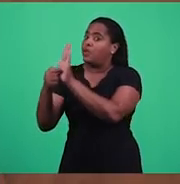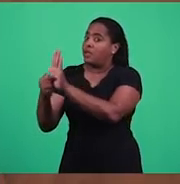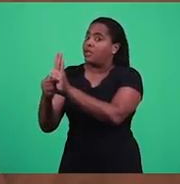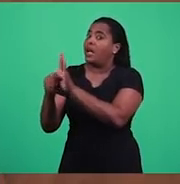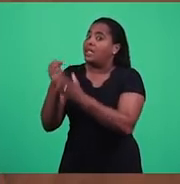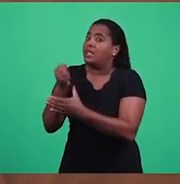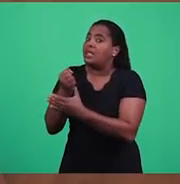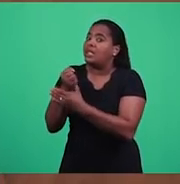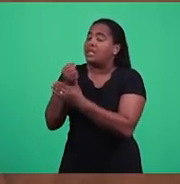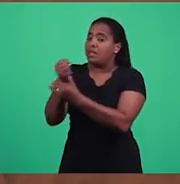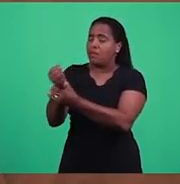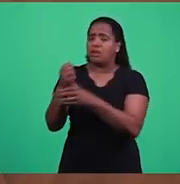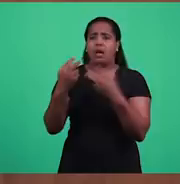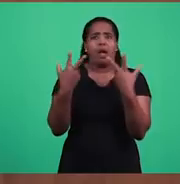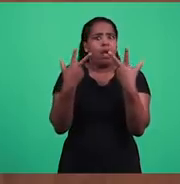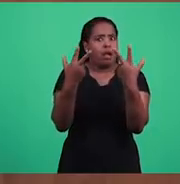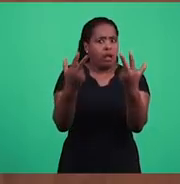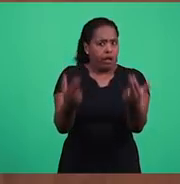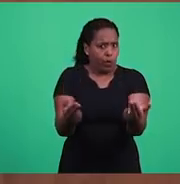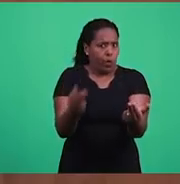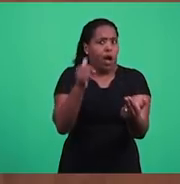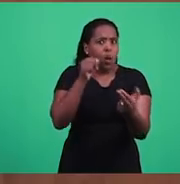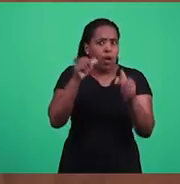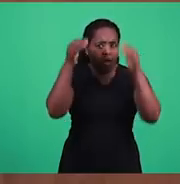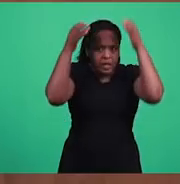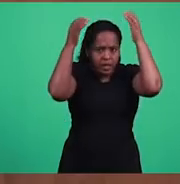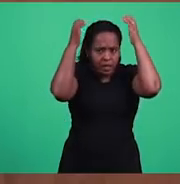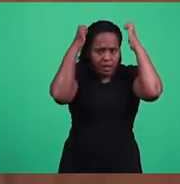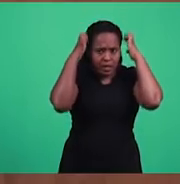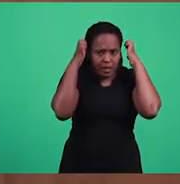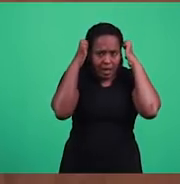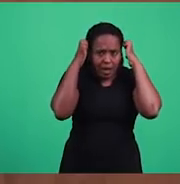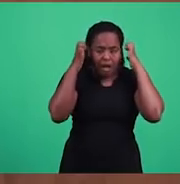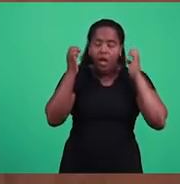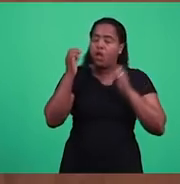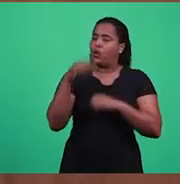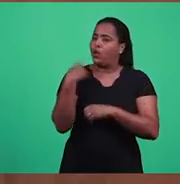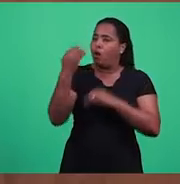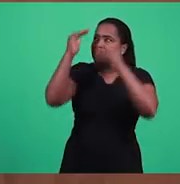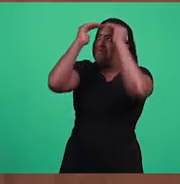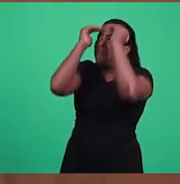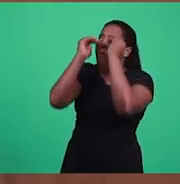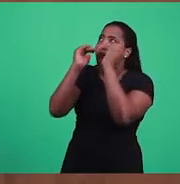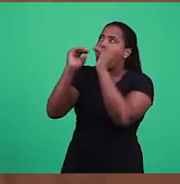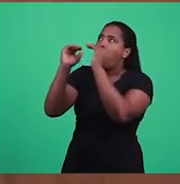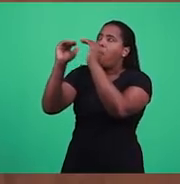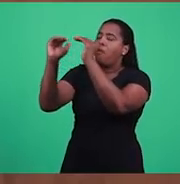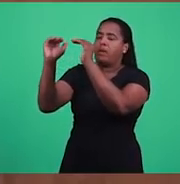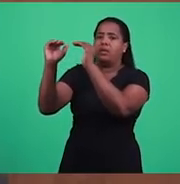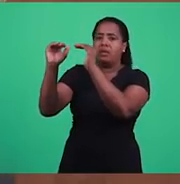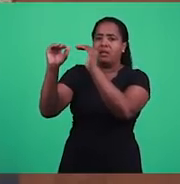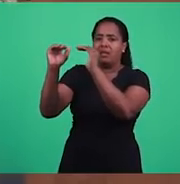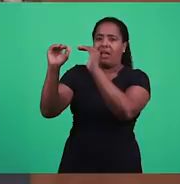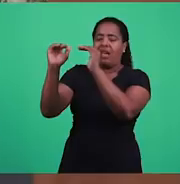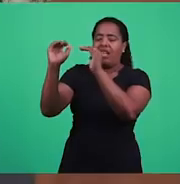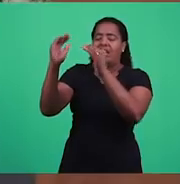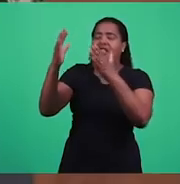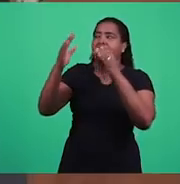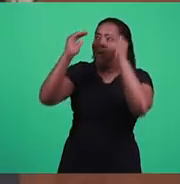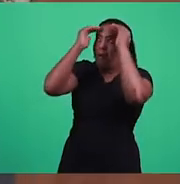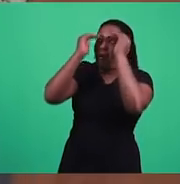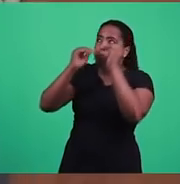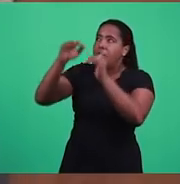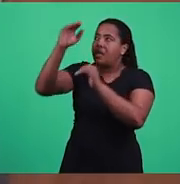como Esther, nós vamos obedecer à voz do Senhor, ouvir o que o Espírito Santo está